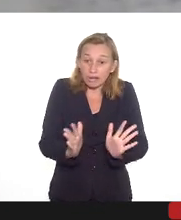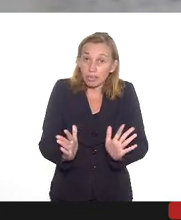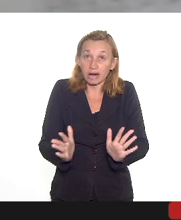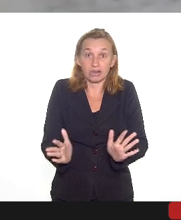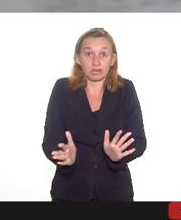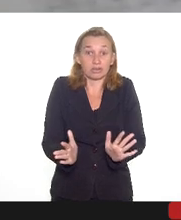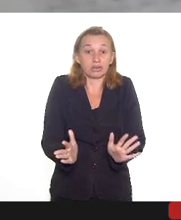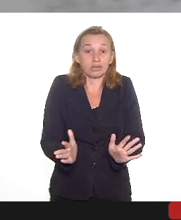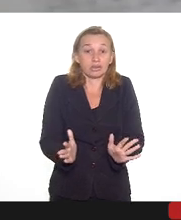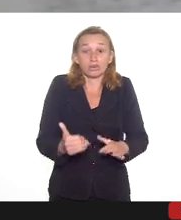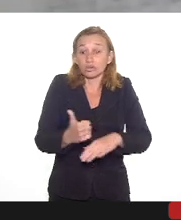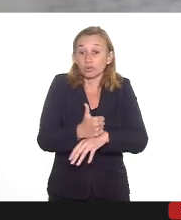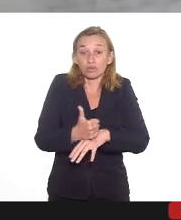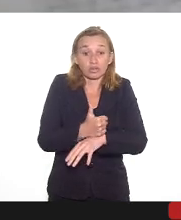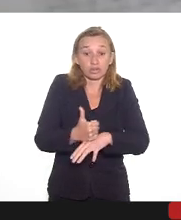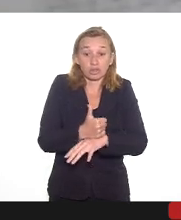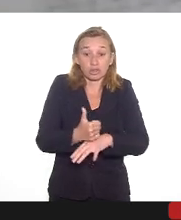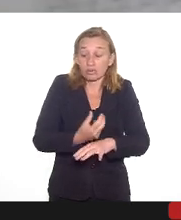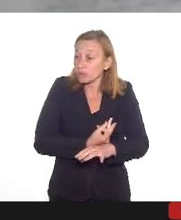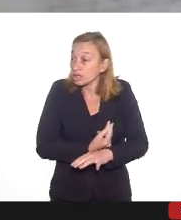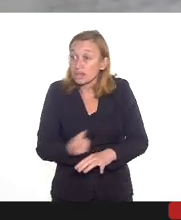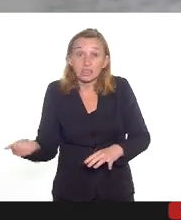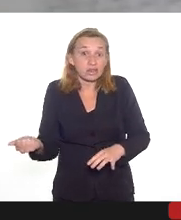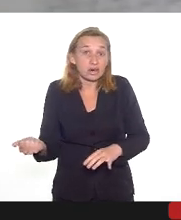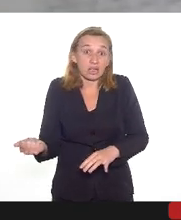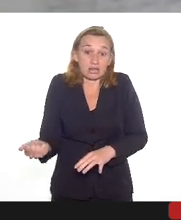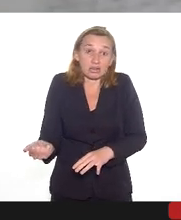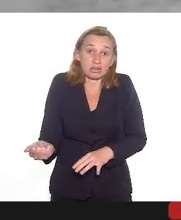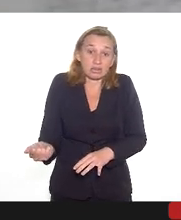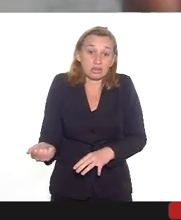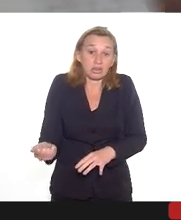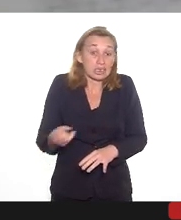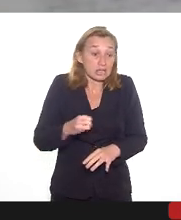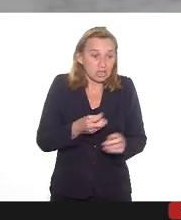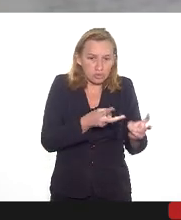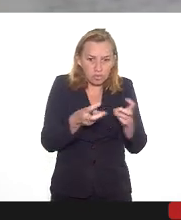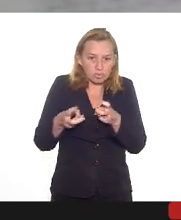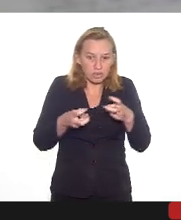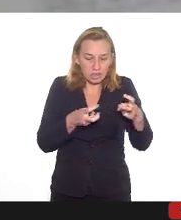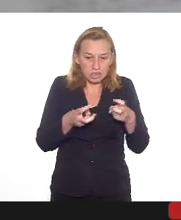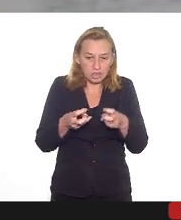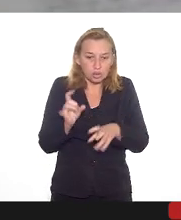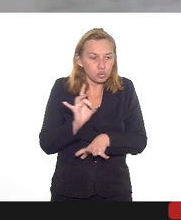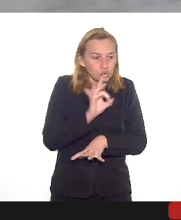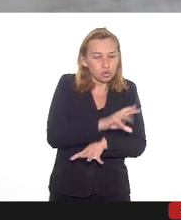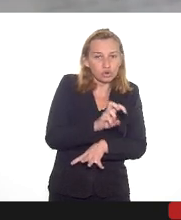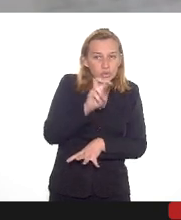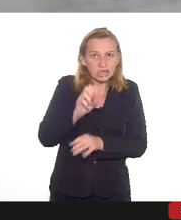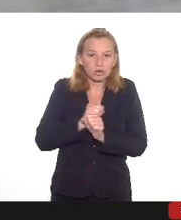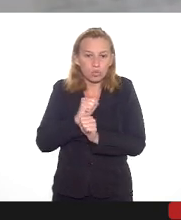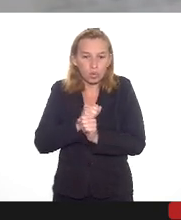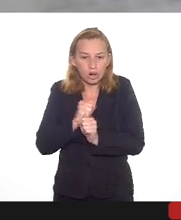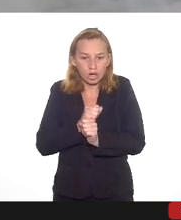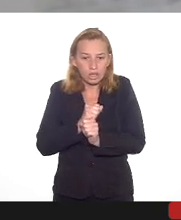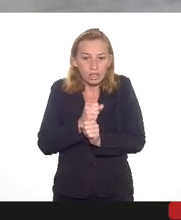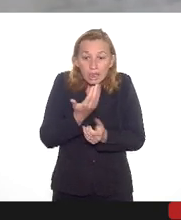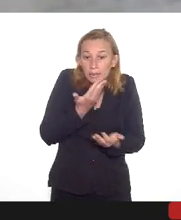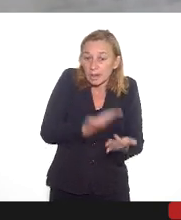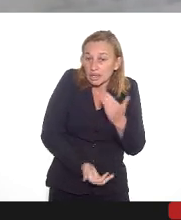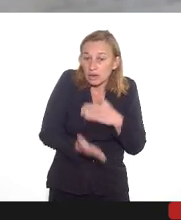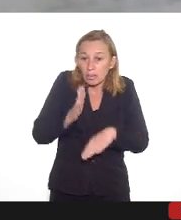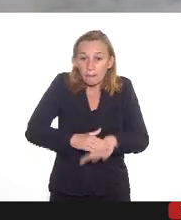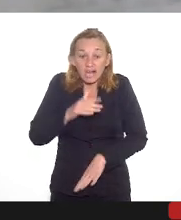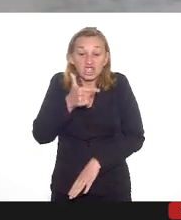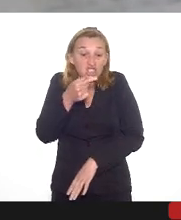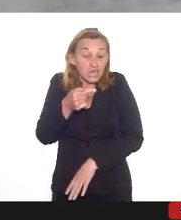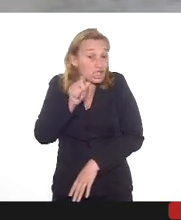rede onde os profissionais vão entrar para sair. E se a gente for fazer um levantamento, só nos últimos 5 anos, a rede estadual perdeu mais de 7